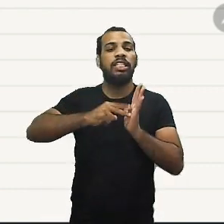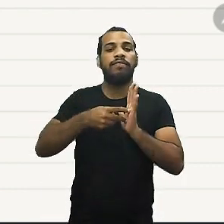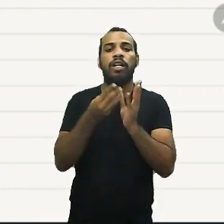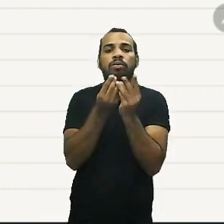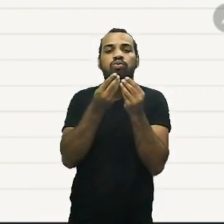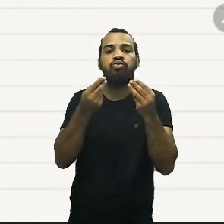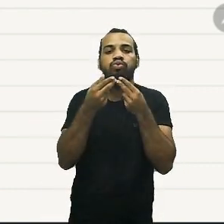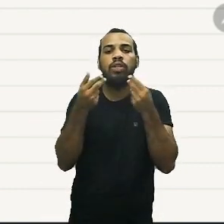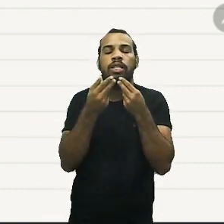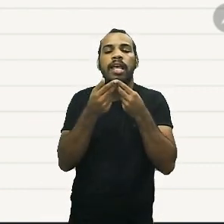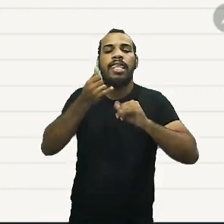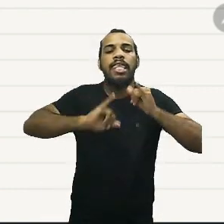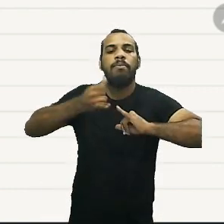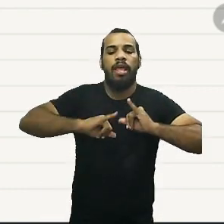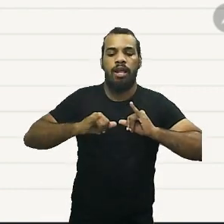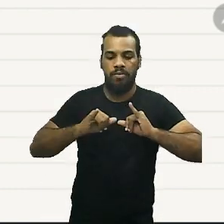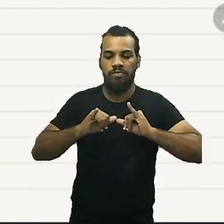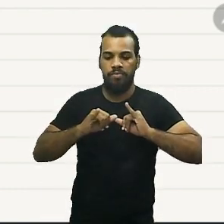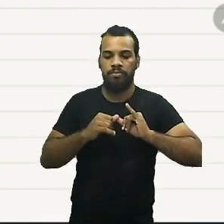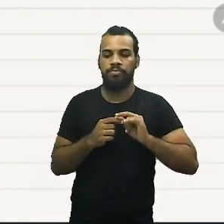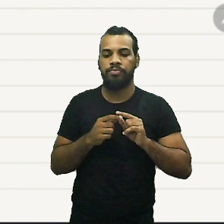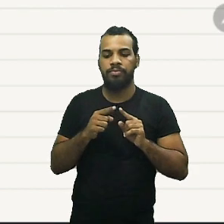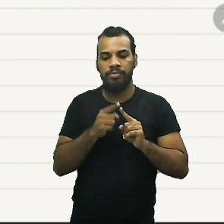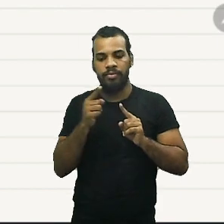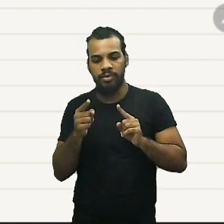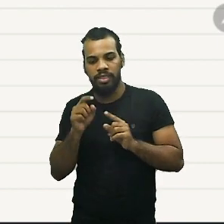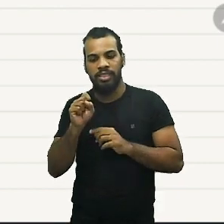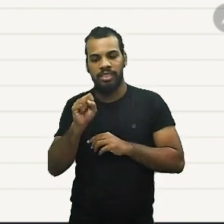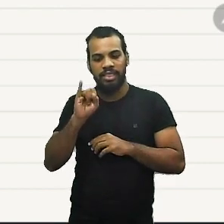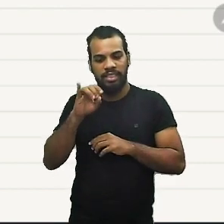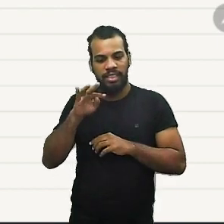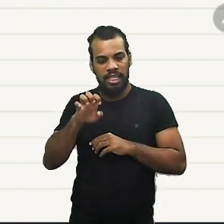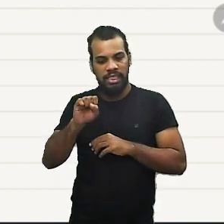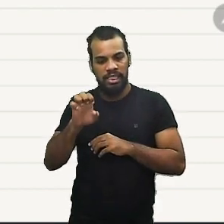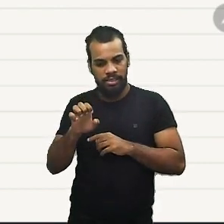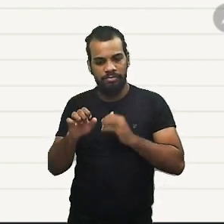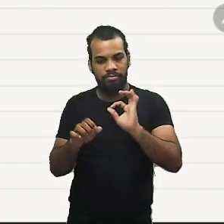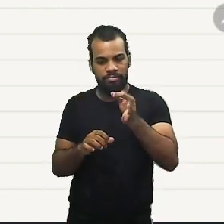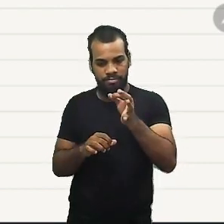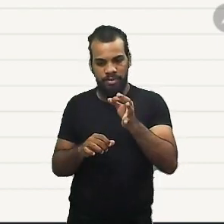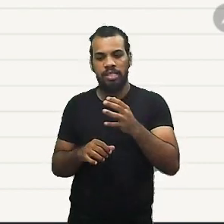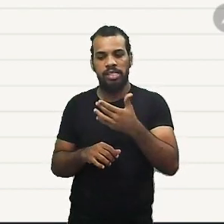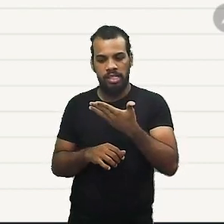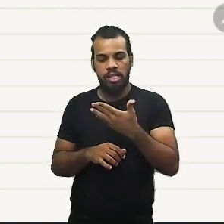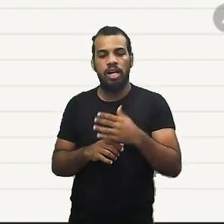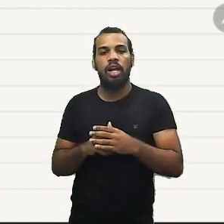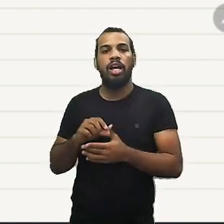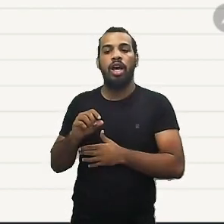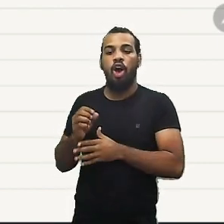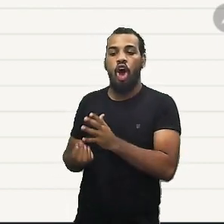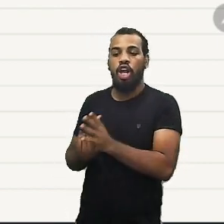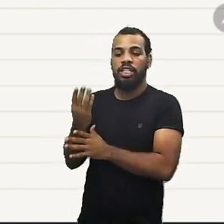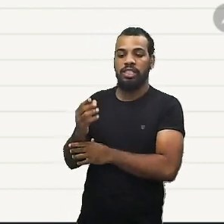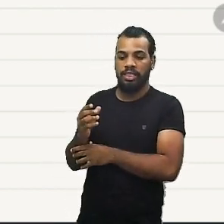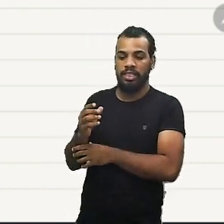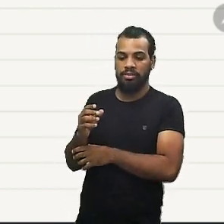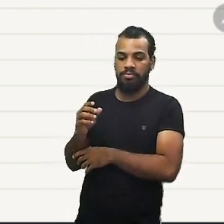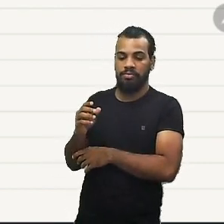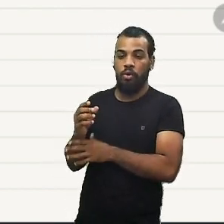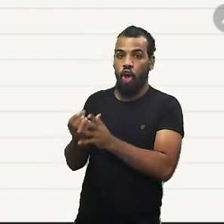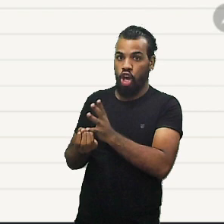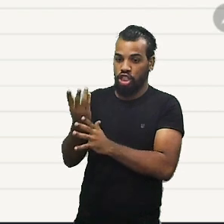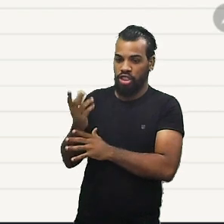síntese. Vocês sabem que esse sufixo síntese aqui significa origem. Então, o que é que tem assim, substância química origem? É porque,